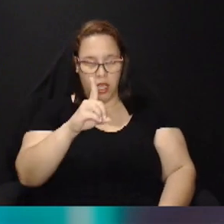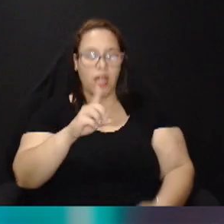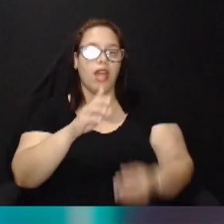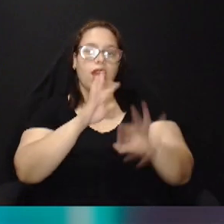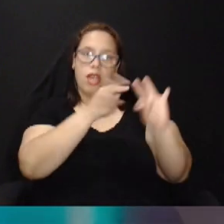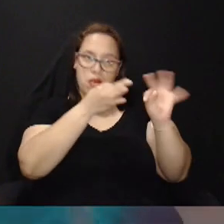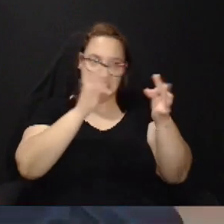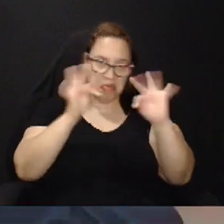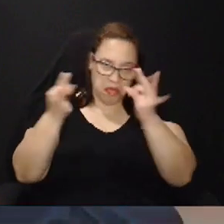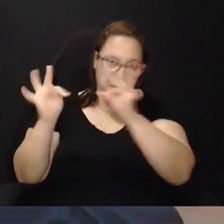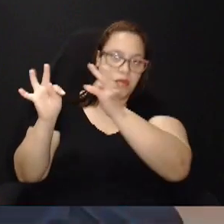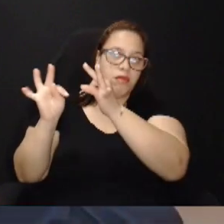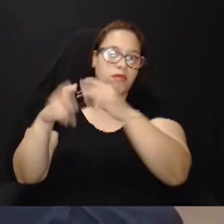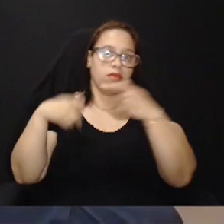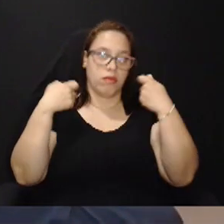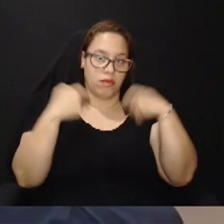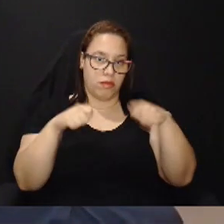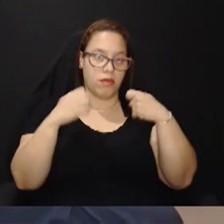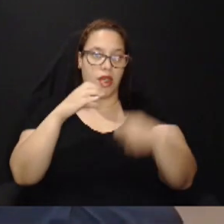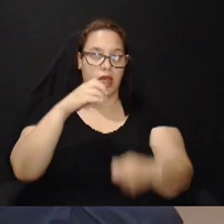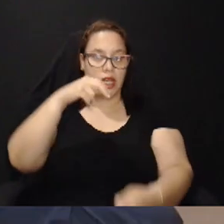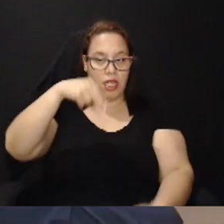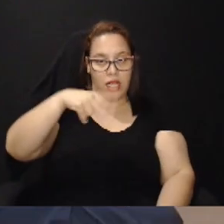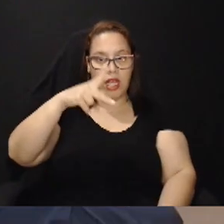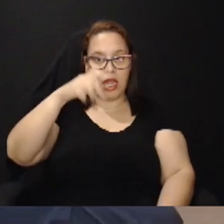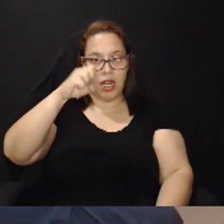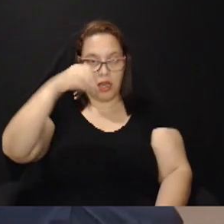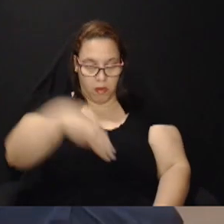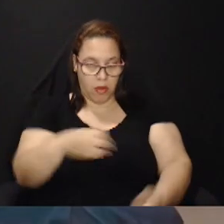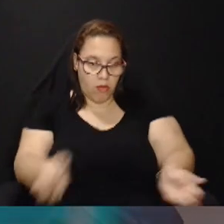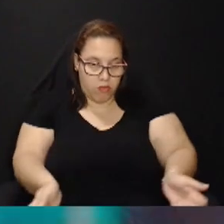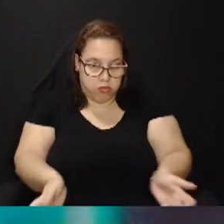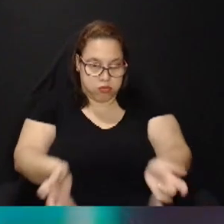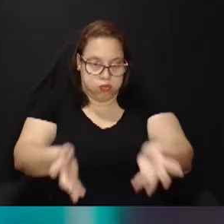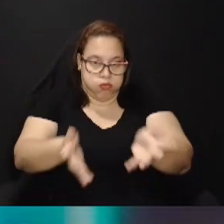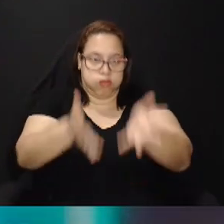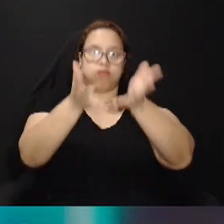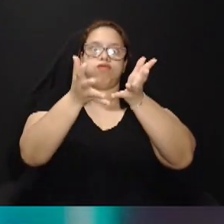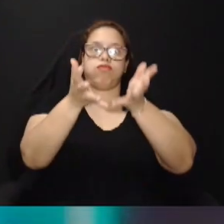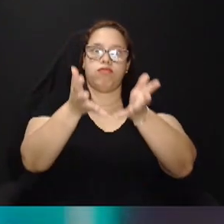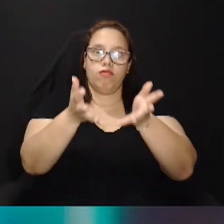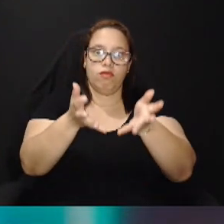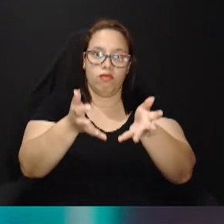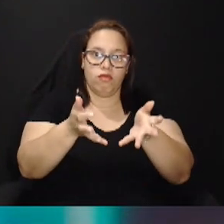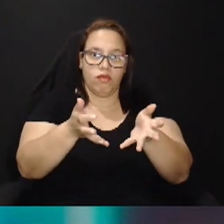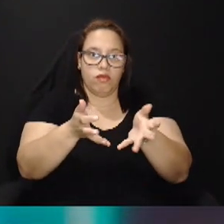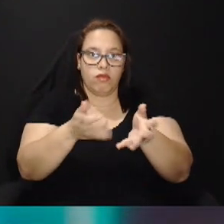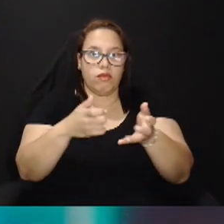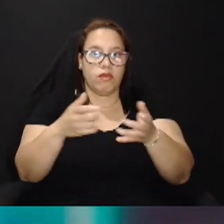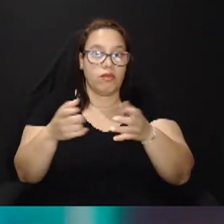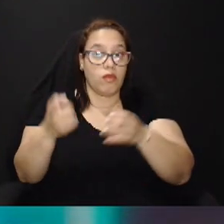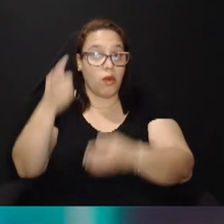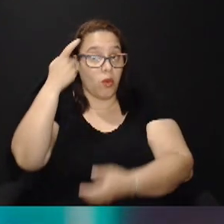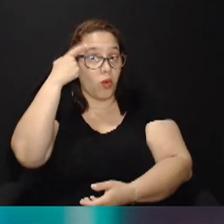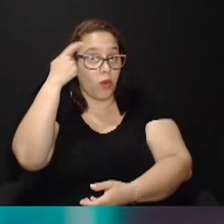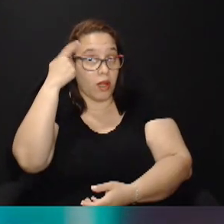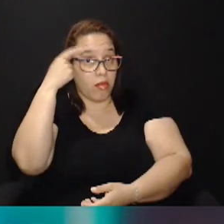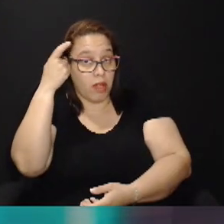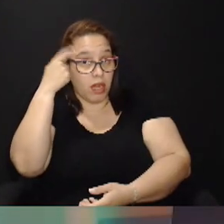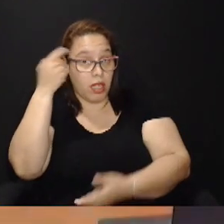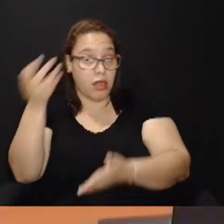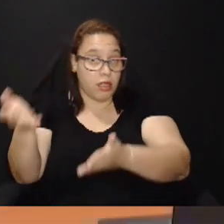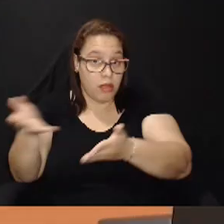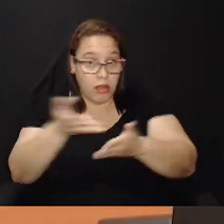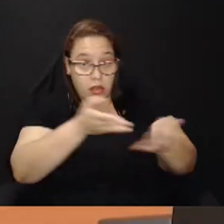gente precisava ter uma comissão pujante, uma comissão que trouxesse esse retrospecto aí, e essa vanguarda